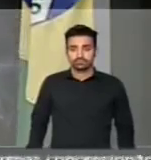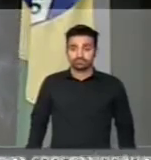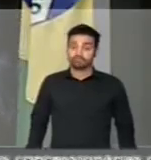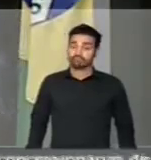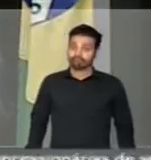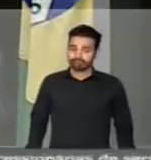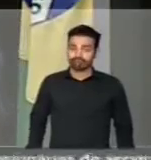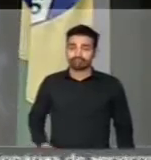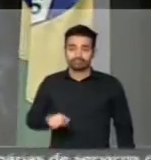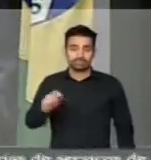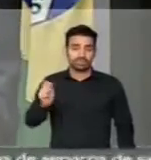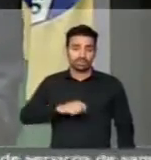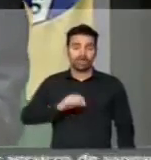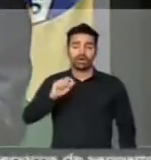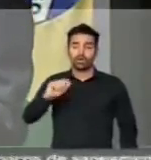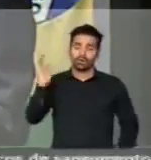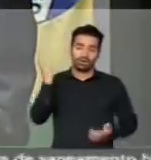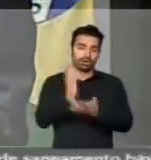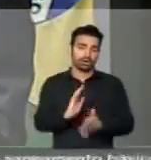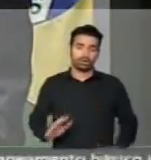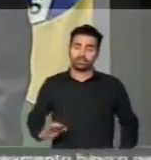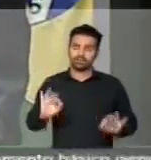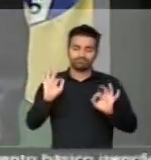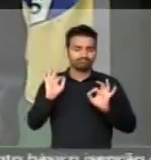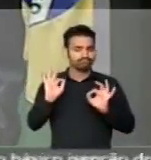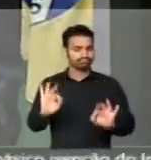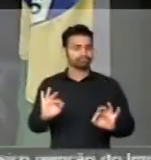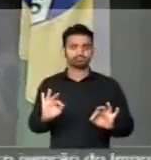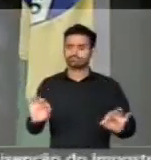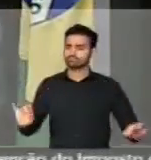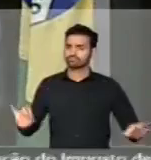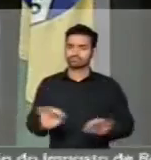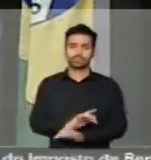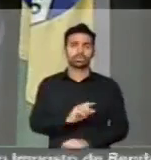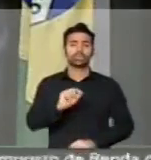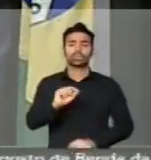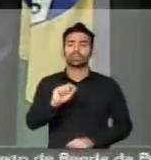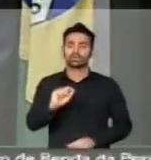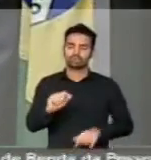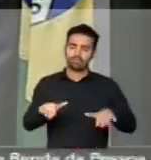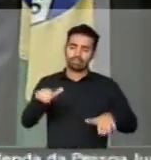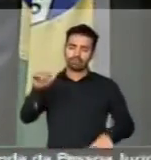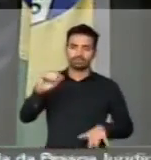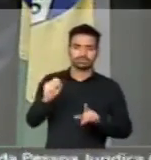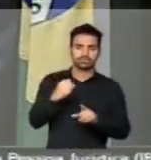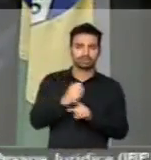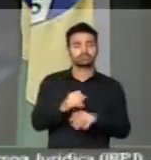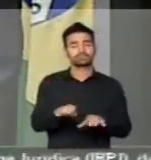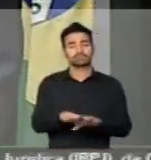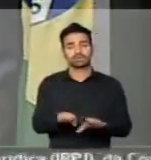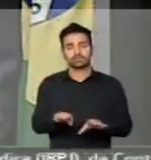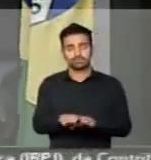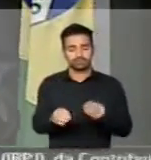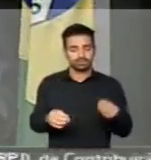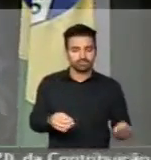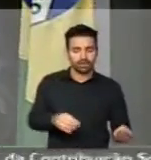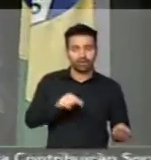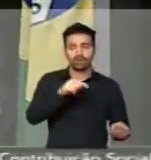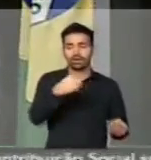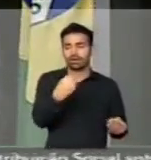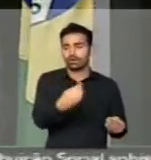senhor presidente, superar definitivamente a desigualdade social e emancipar os mais